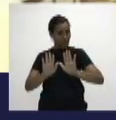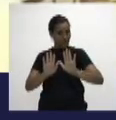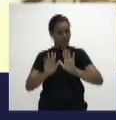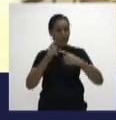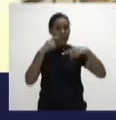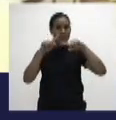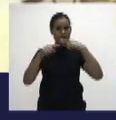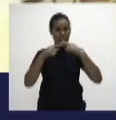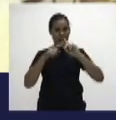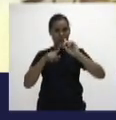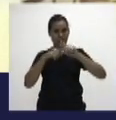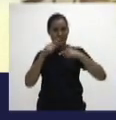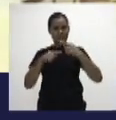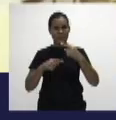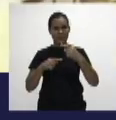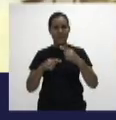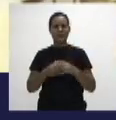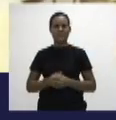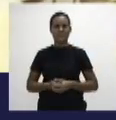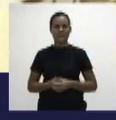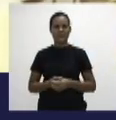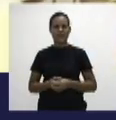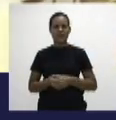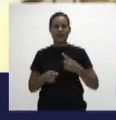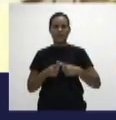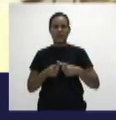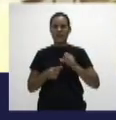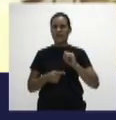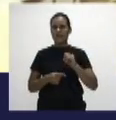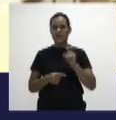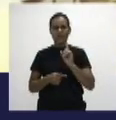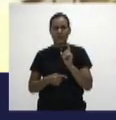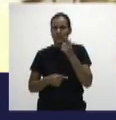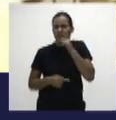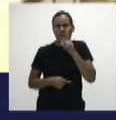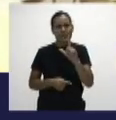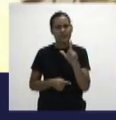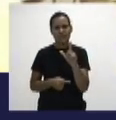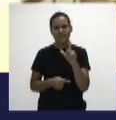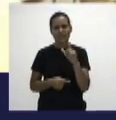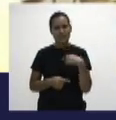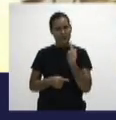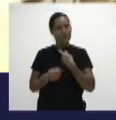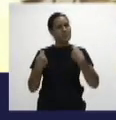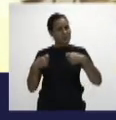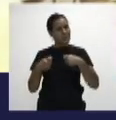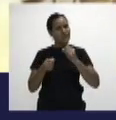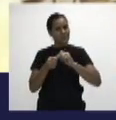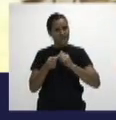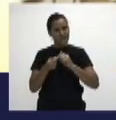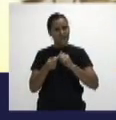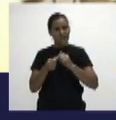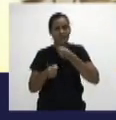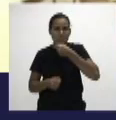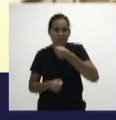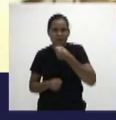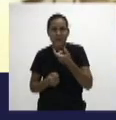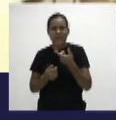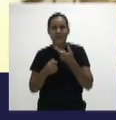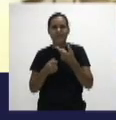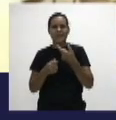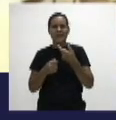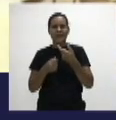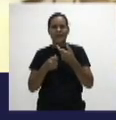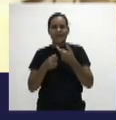Beto para aí segura segura segura Deixa essa música para depois vamos começar aqui porque senão a gente não vai conseguir eu acha que a gente podia fazer um programa sobre música